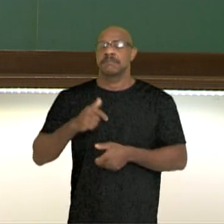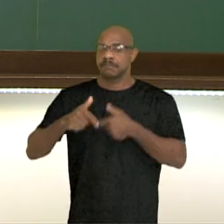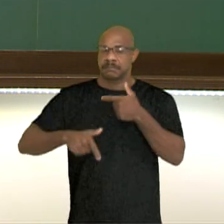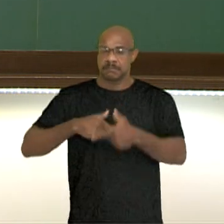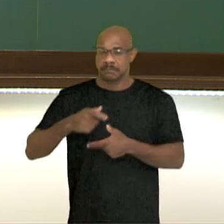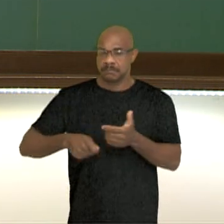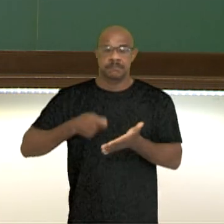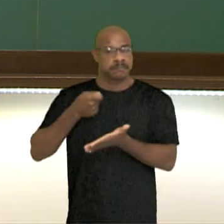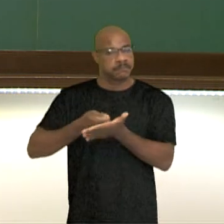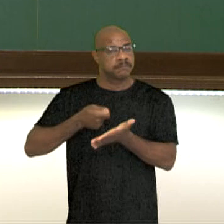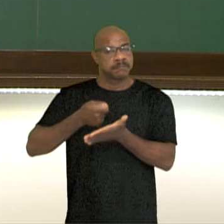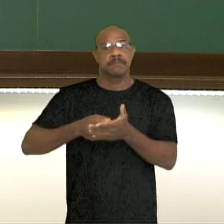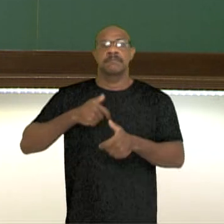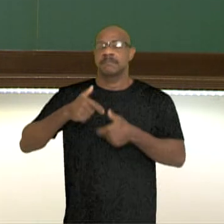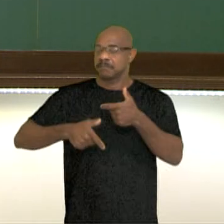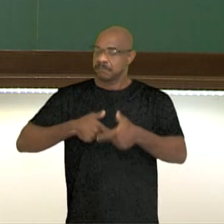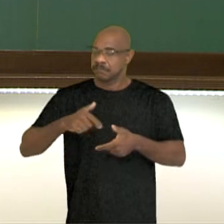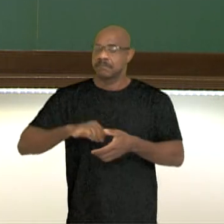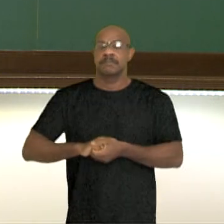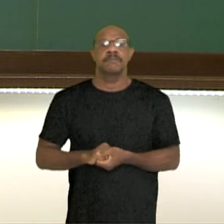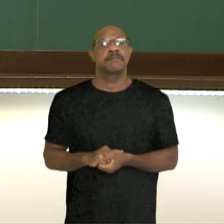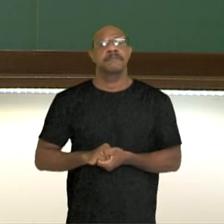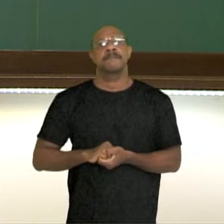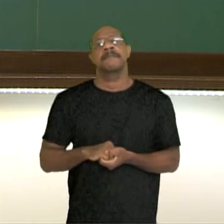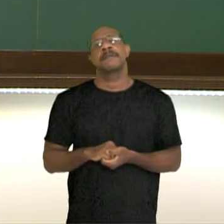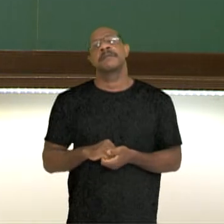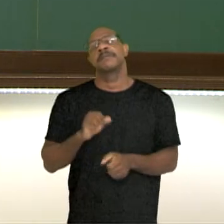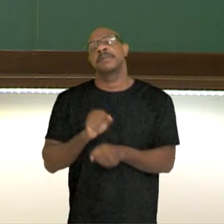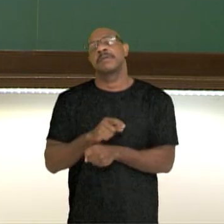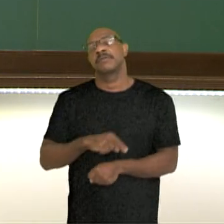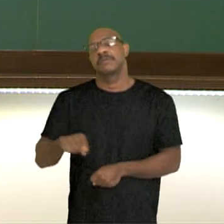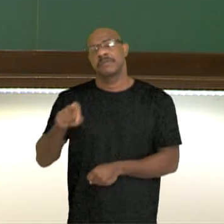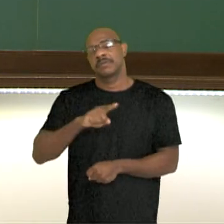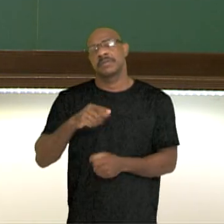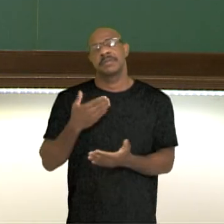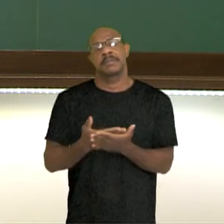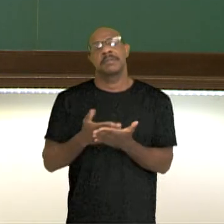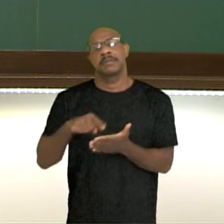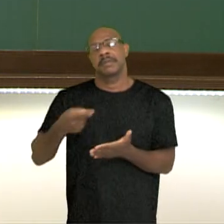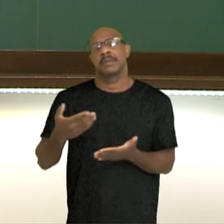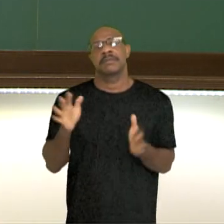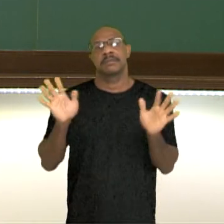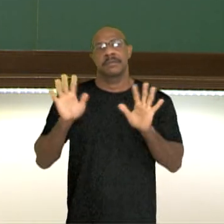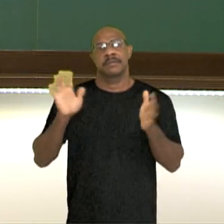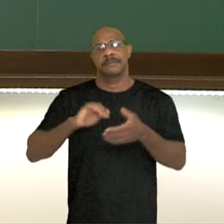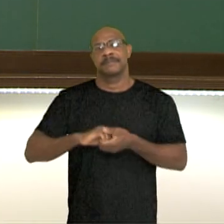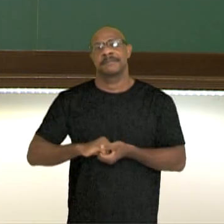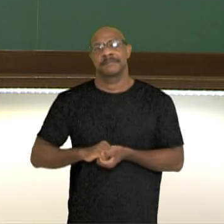aplicado nos seus trabalhos e te espero na próxima aula. Um abraço e até mais.